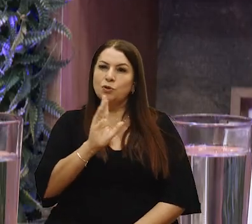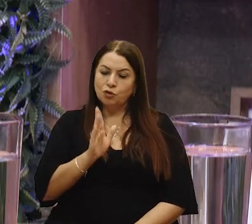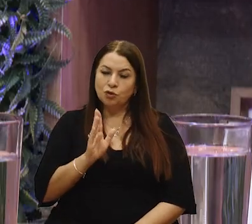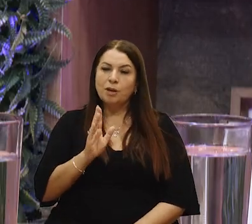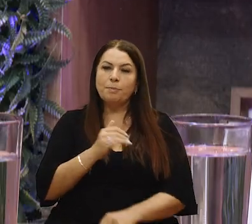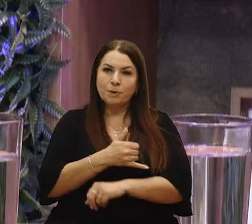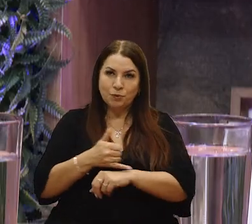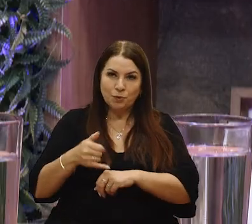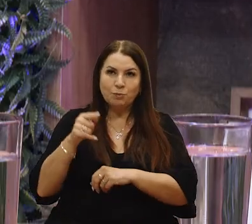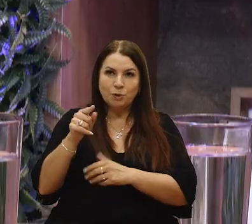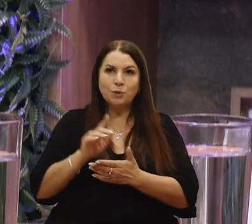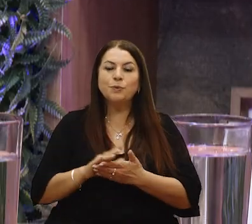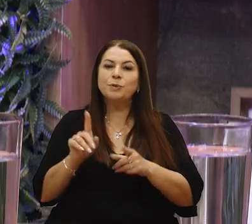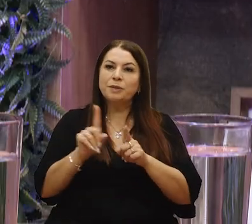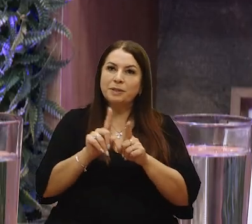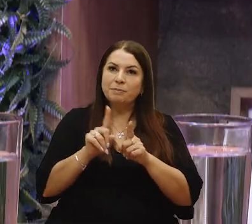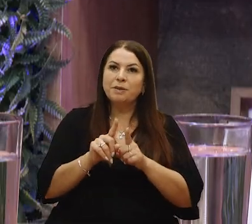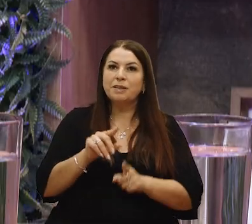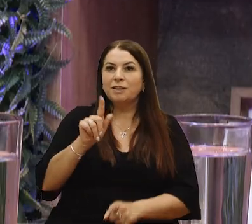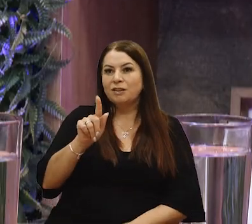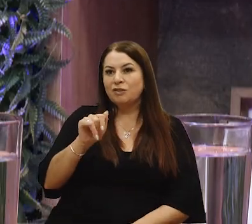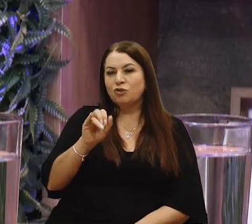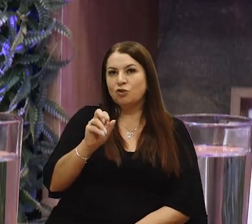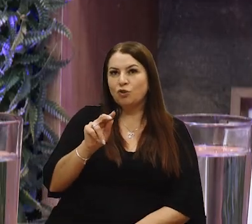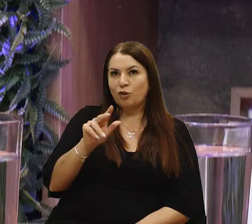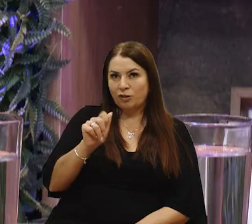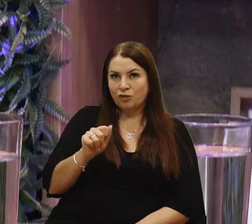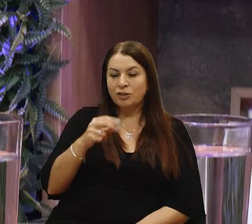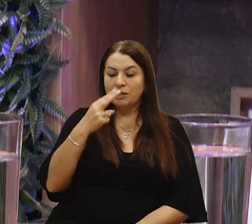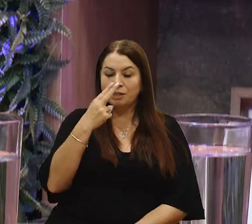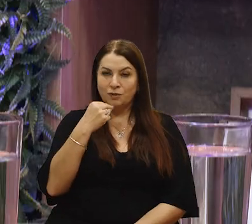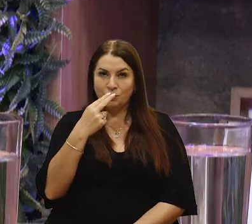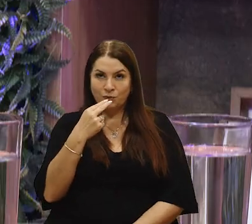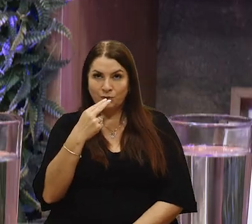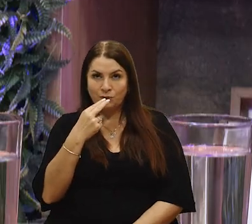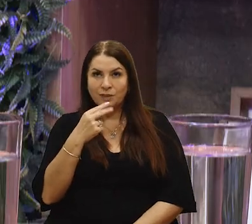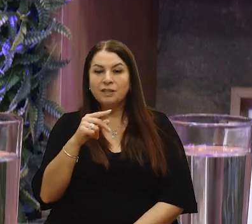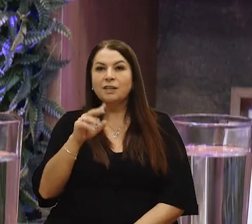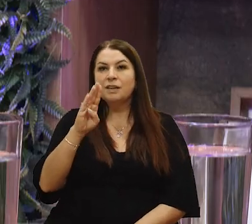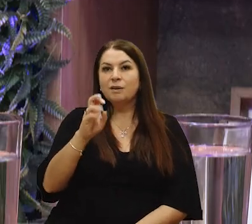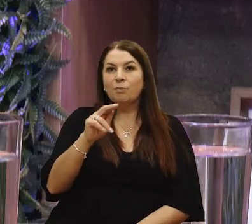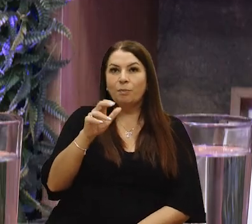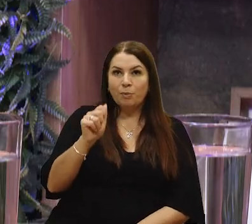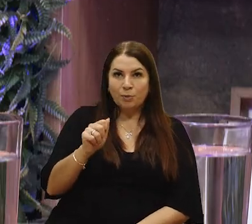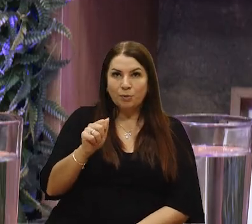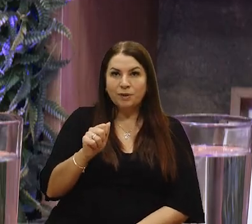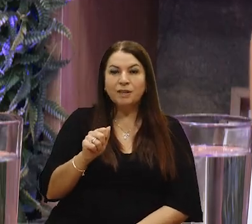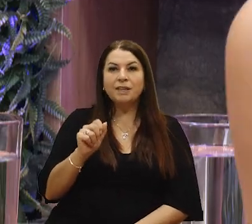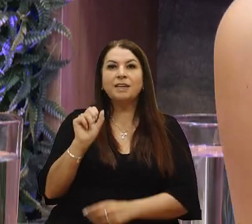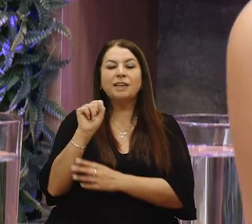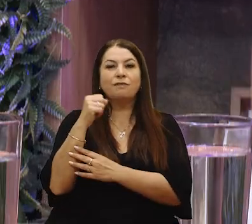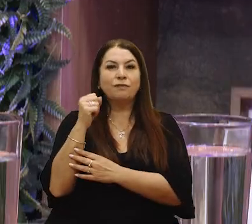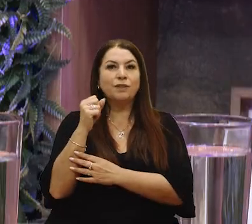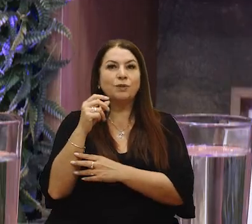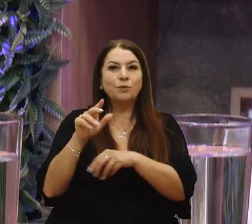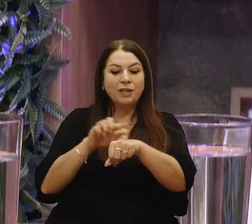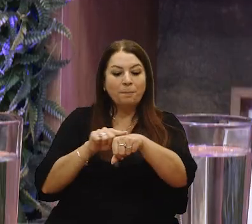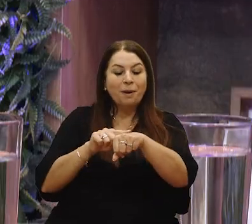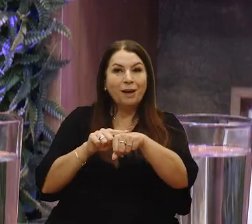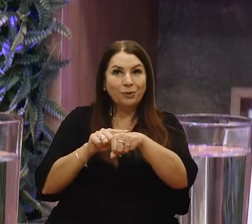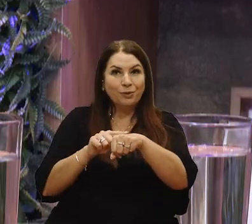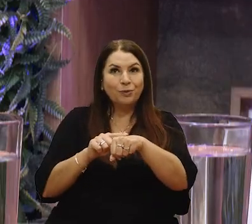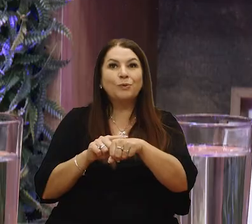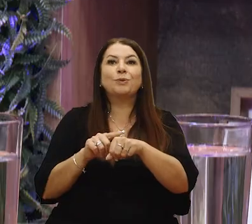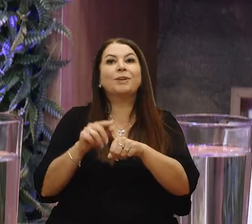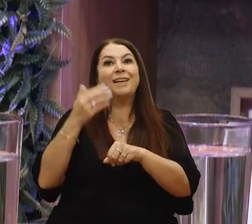de homens que possuem a condição, mas é muito raro, até porque o lipedema está ligado a fatores hormonais e a fatores, principalmente da